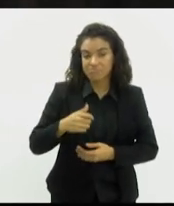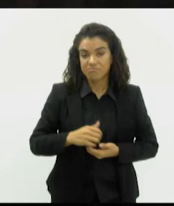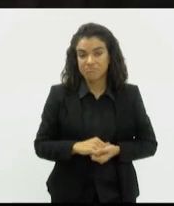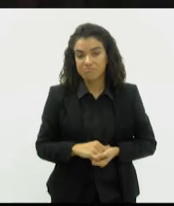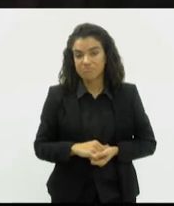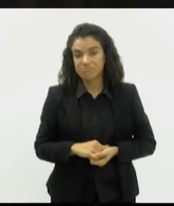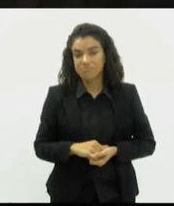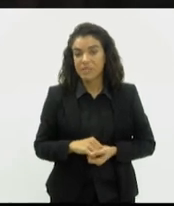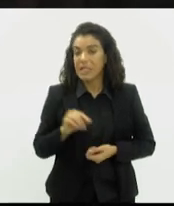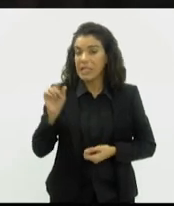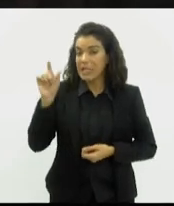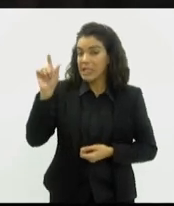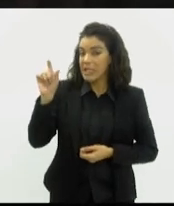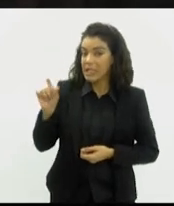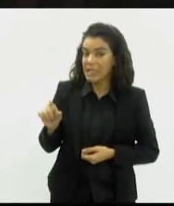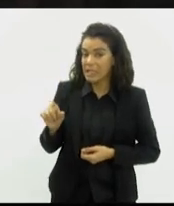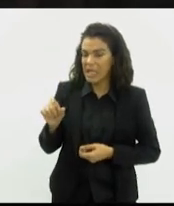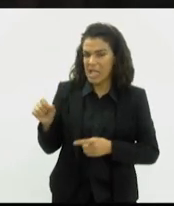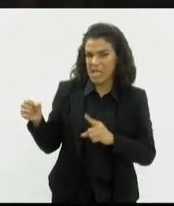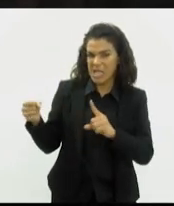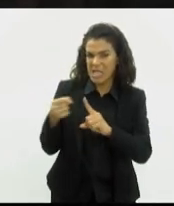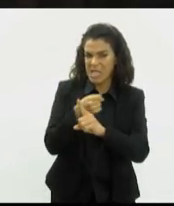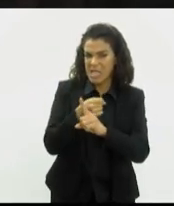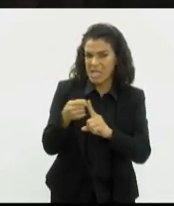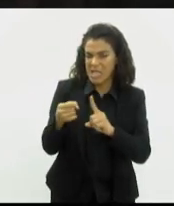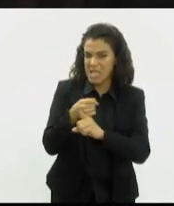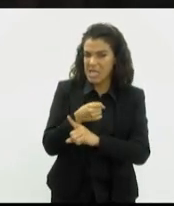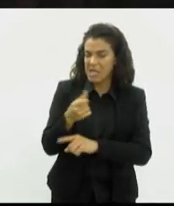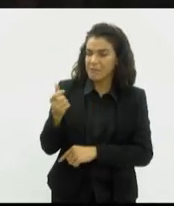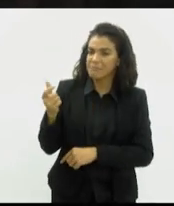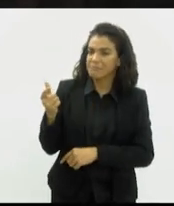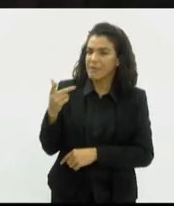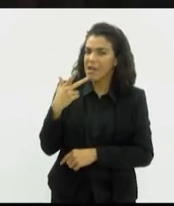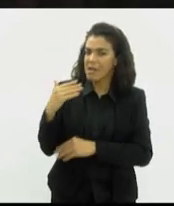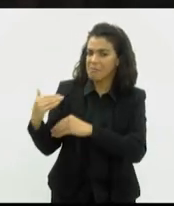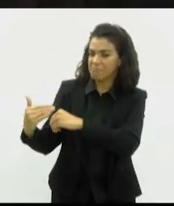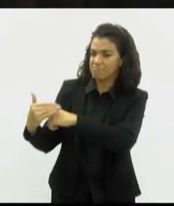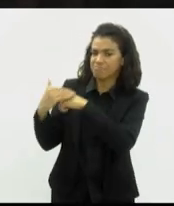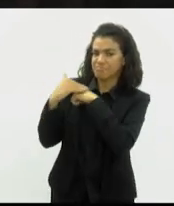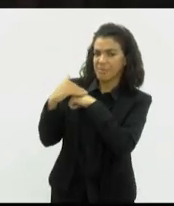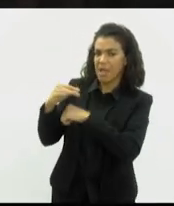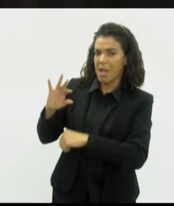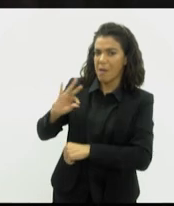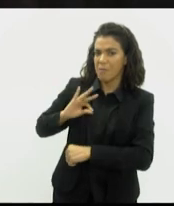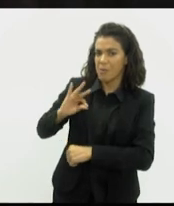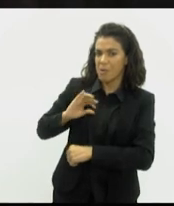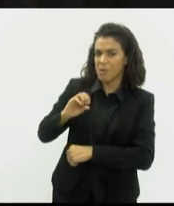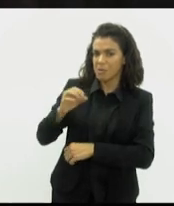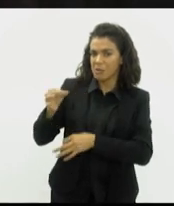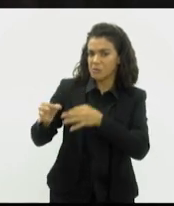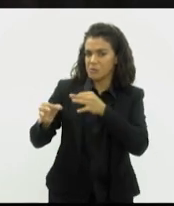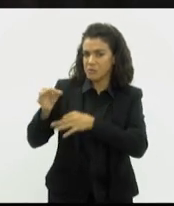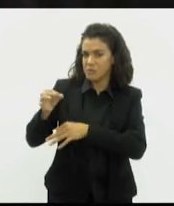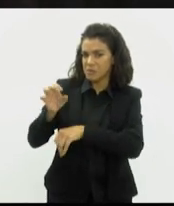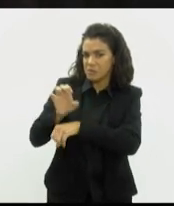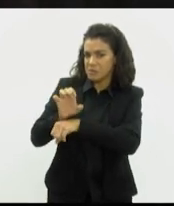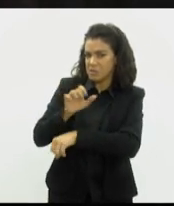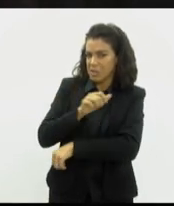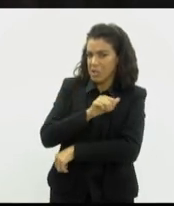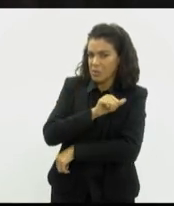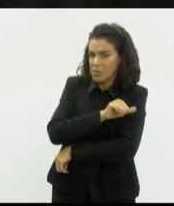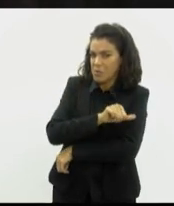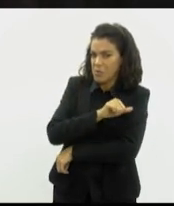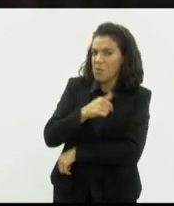e ele agredi-la e ele dizer: não, a polícia, a justiça aqui no estado do Rio de Janeiro,